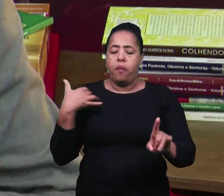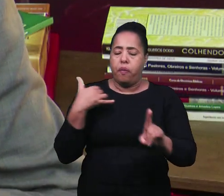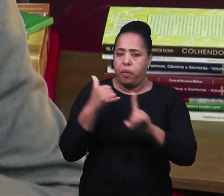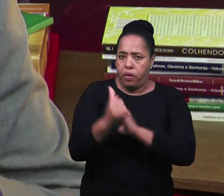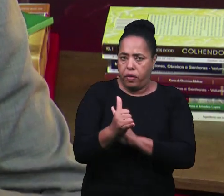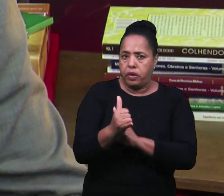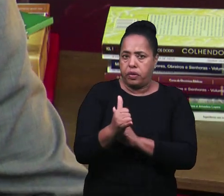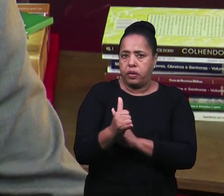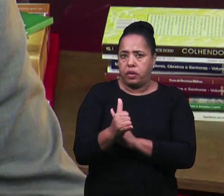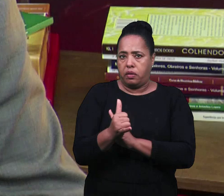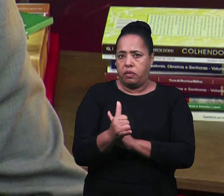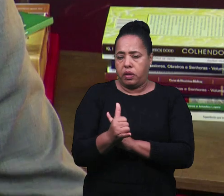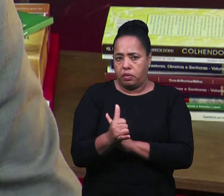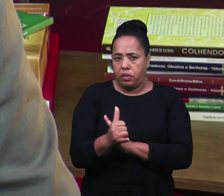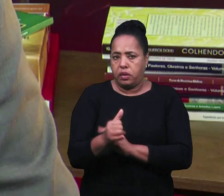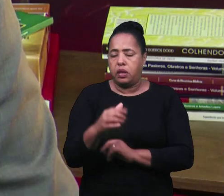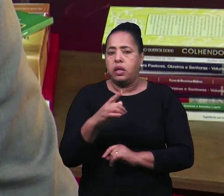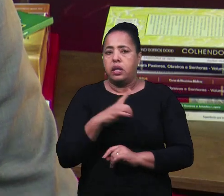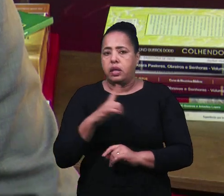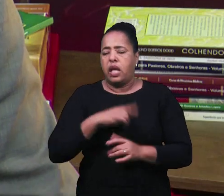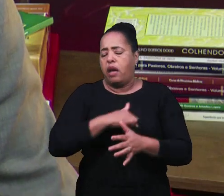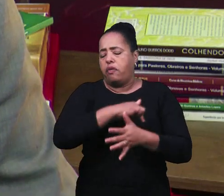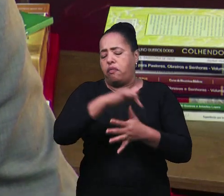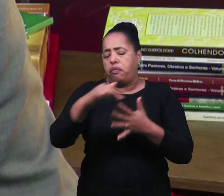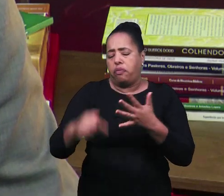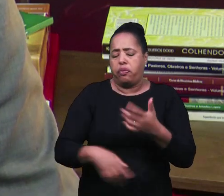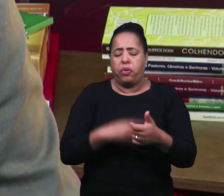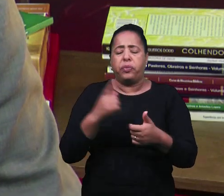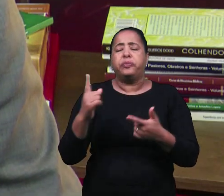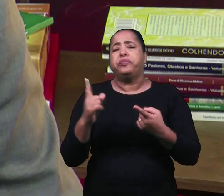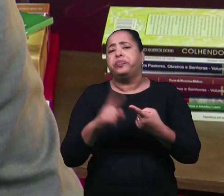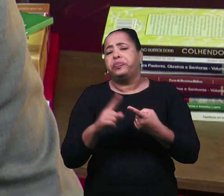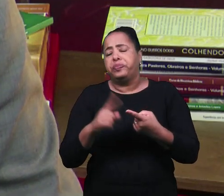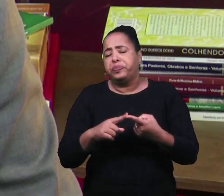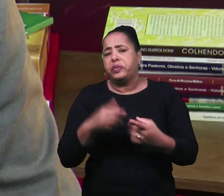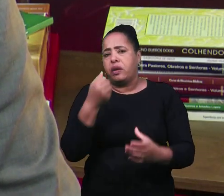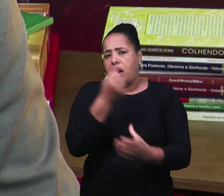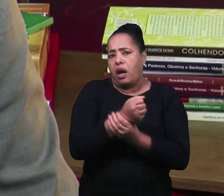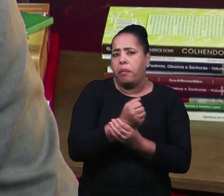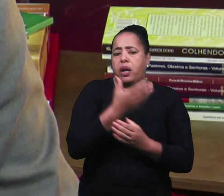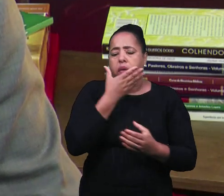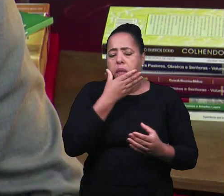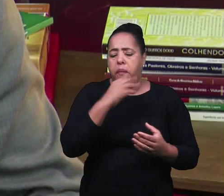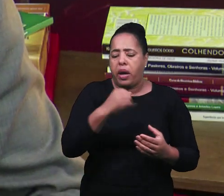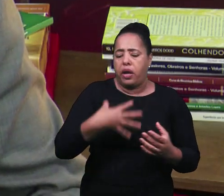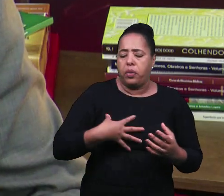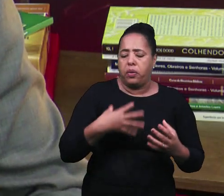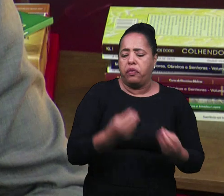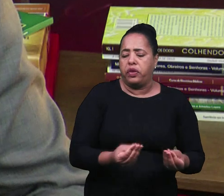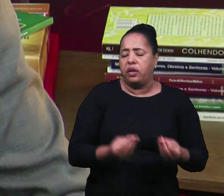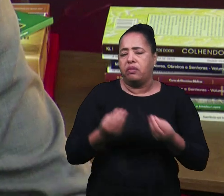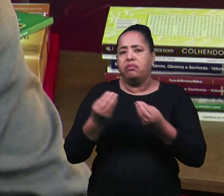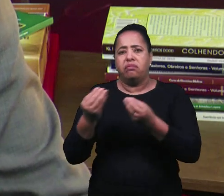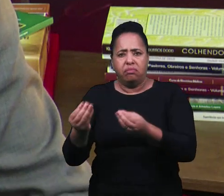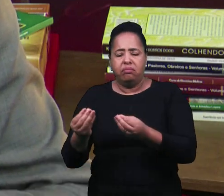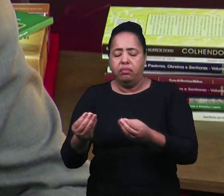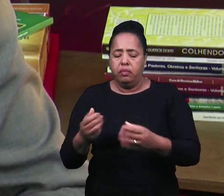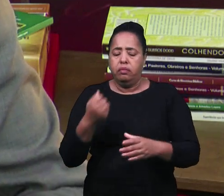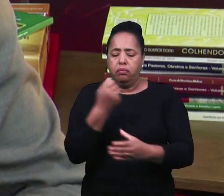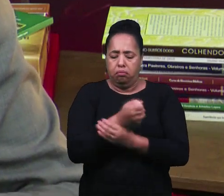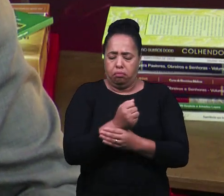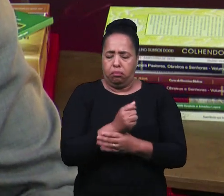profeticamente, muitas nuances, né? Nós falamos aqui, Abraão ali como pai entregando seu filho. Abraão ali é um tipo,